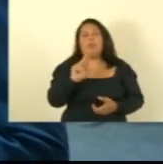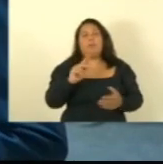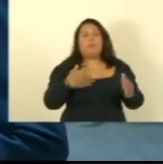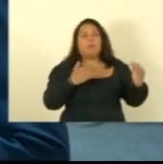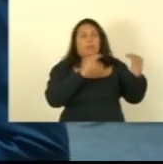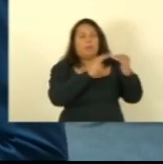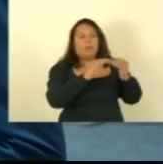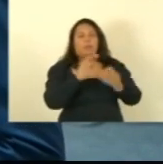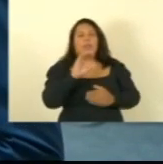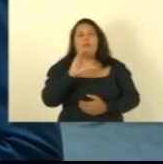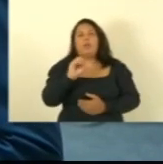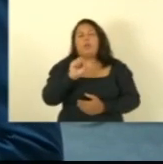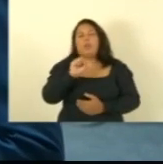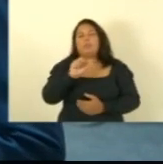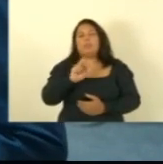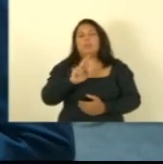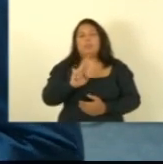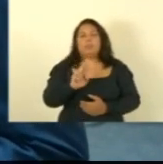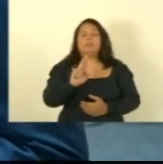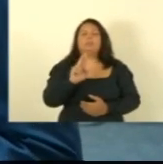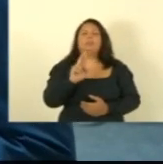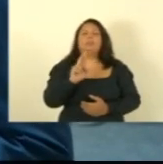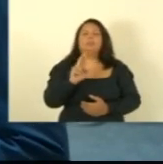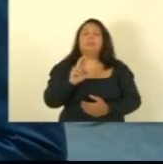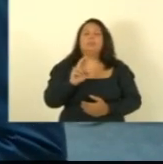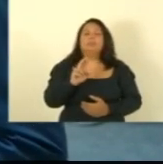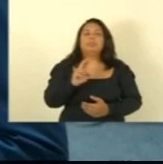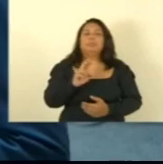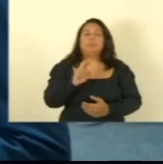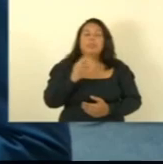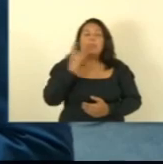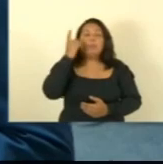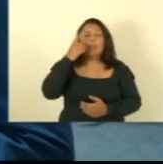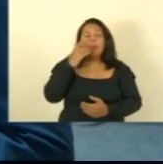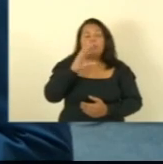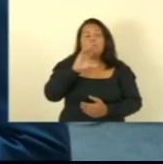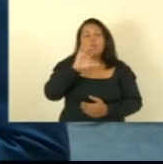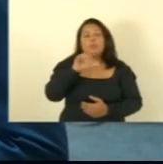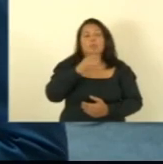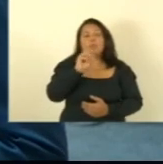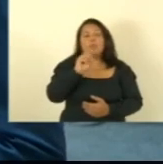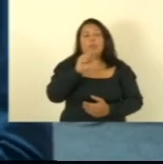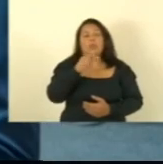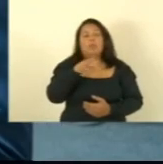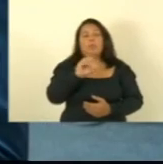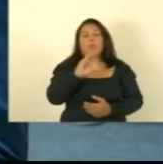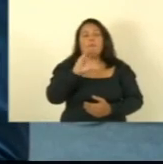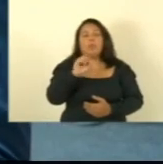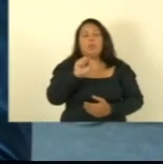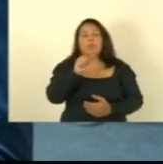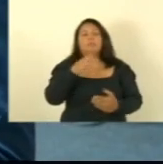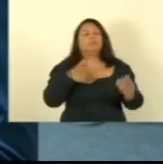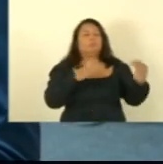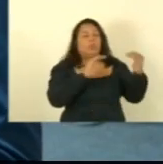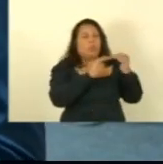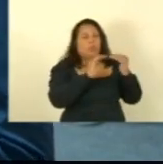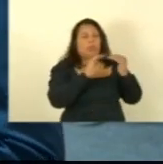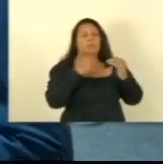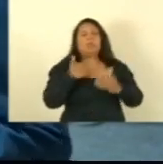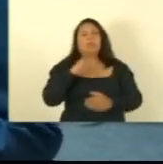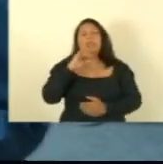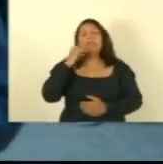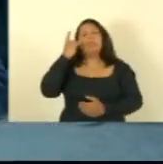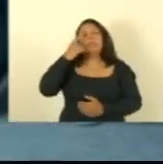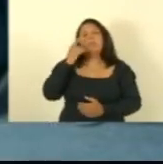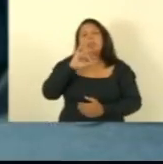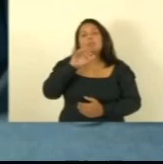Coser, deputado João Coser, deputado João Coser, com relator. Deputado João Coser, com relator. Deputado engenheiro